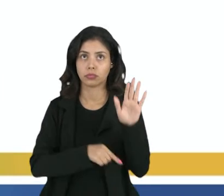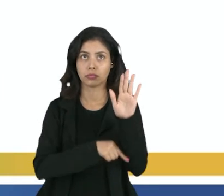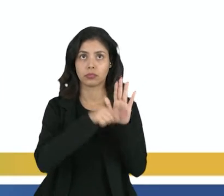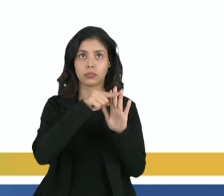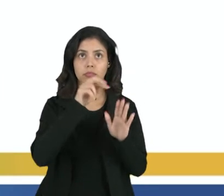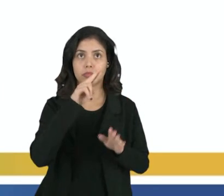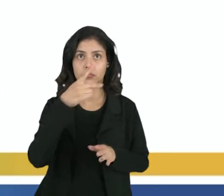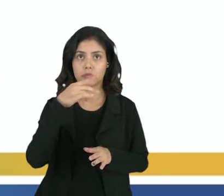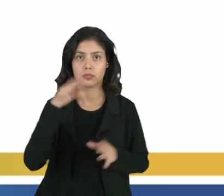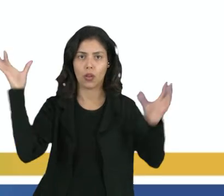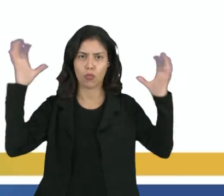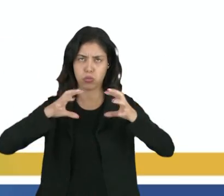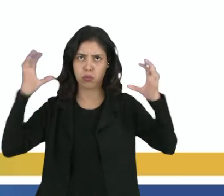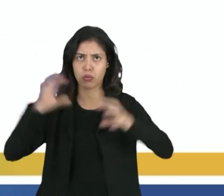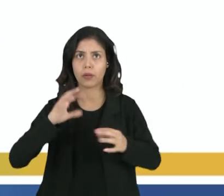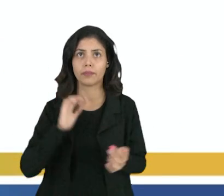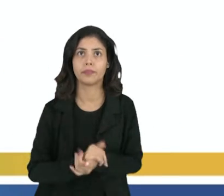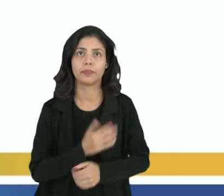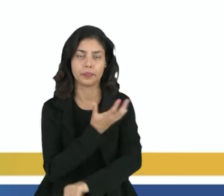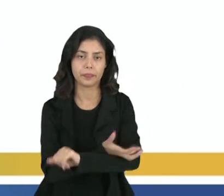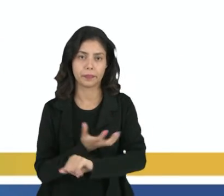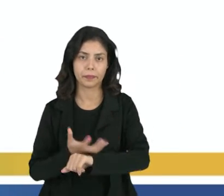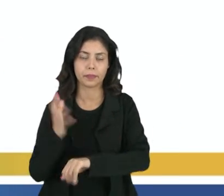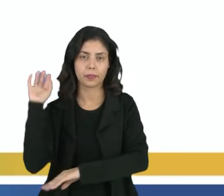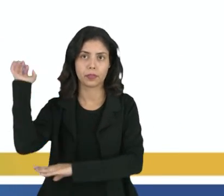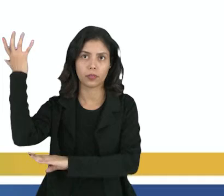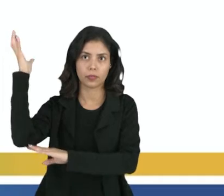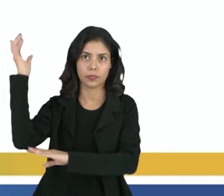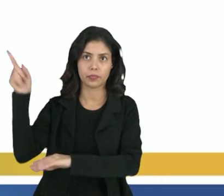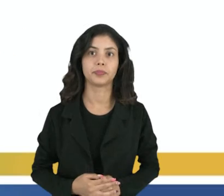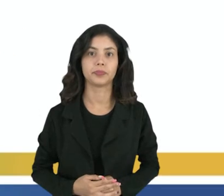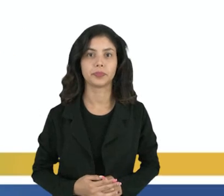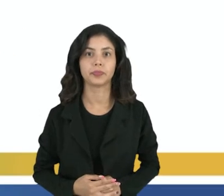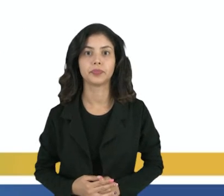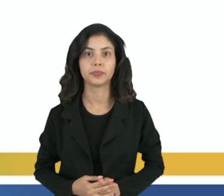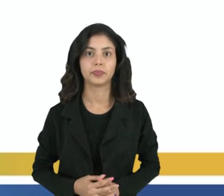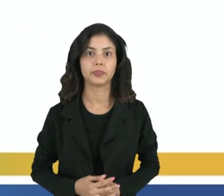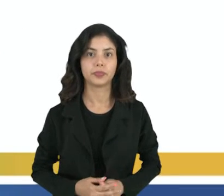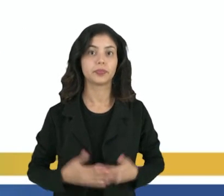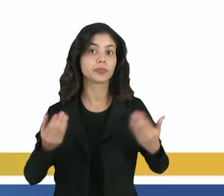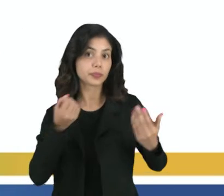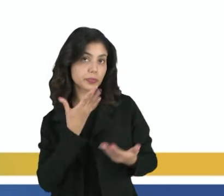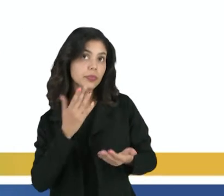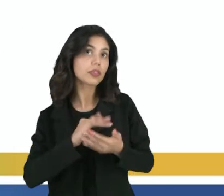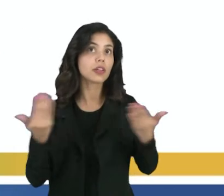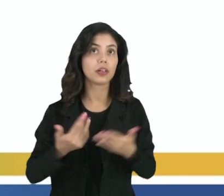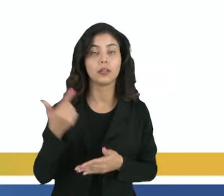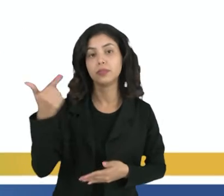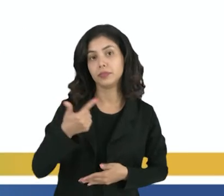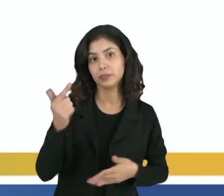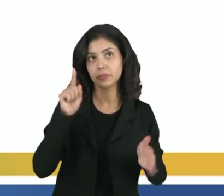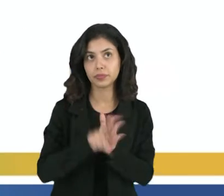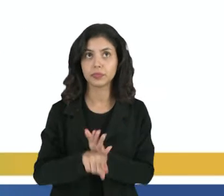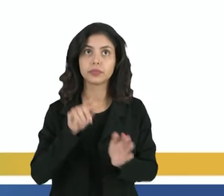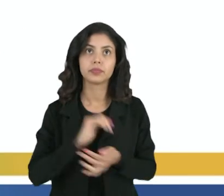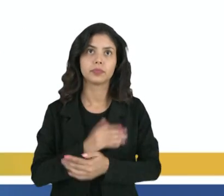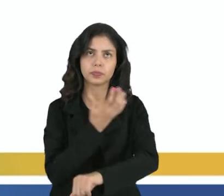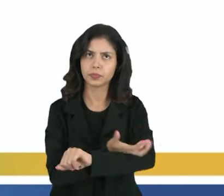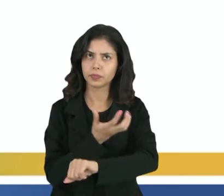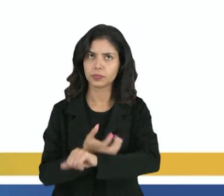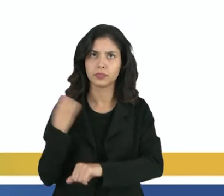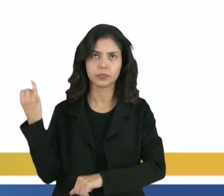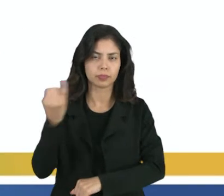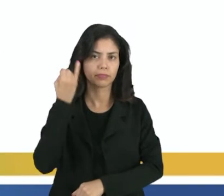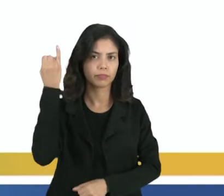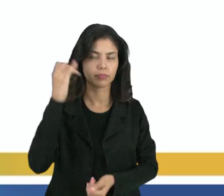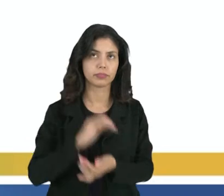elevada precipitação e uma vegetação arbórea, ok? Bom, pessoal, agora a gente vai para a questão 2. A